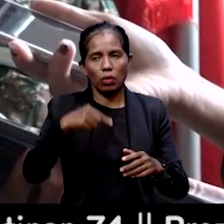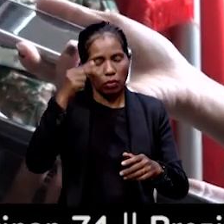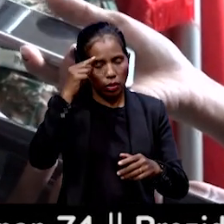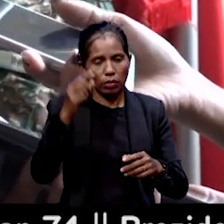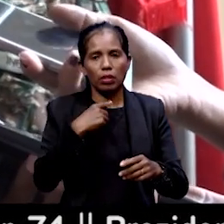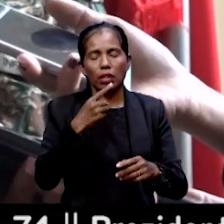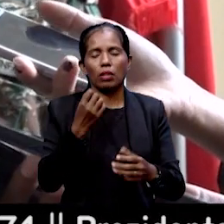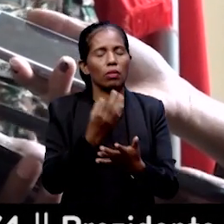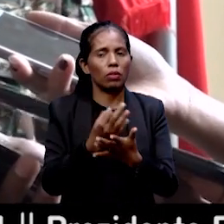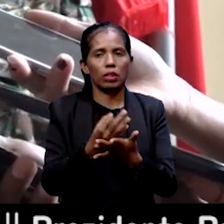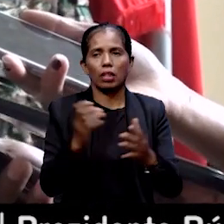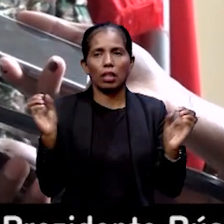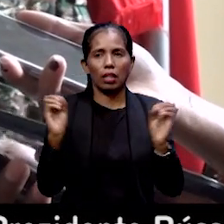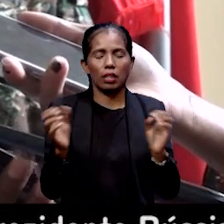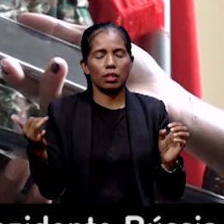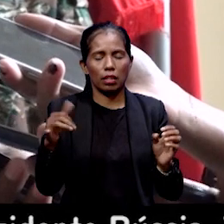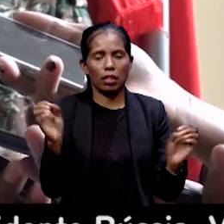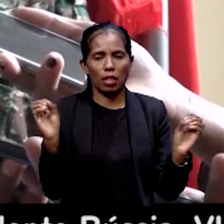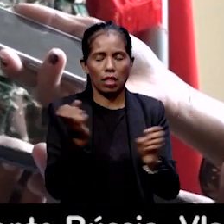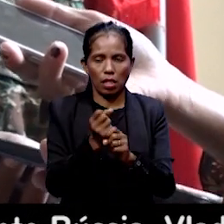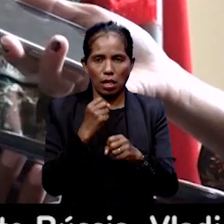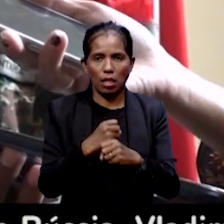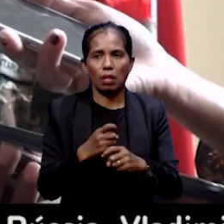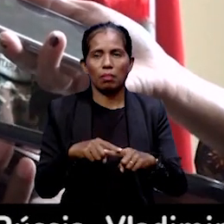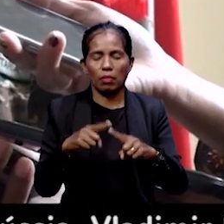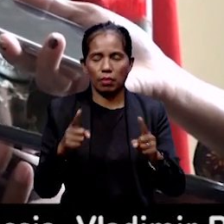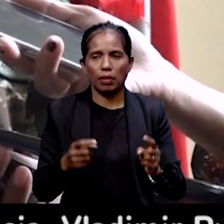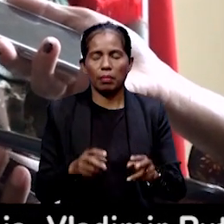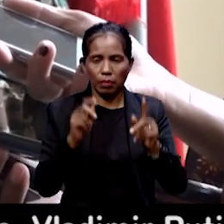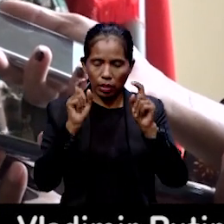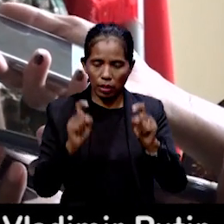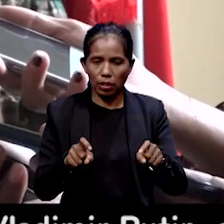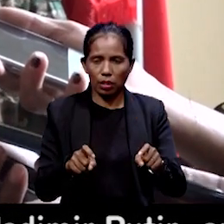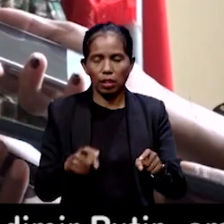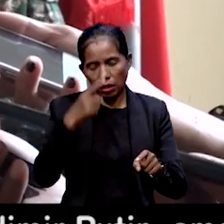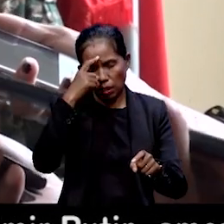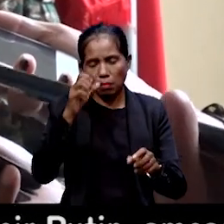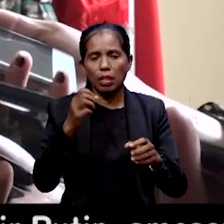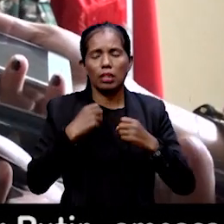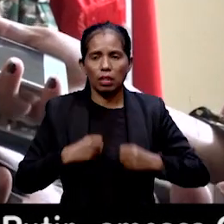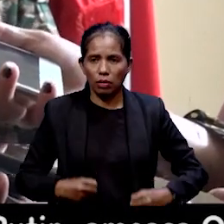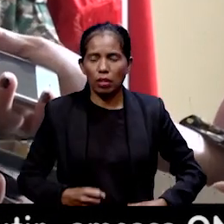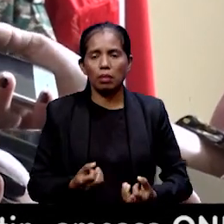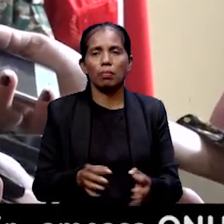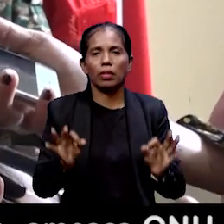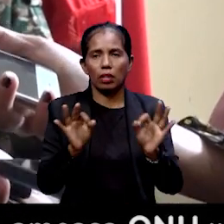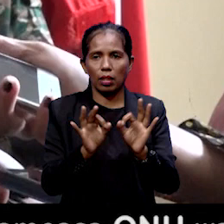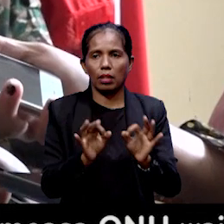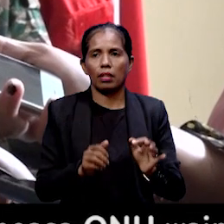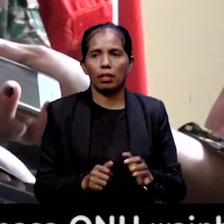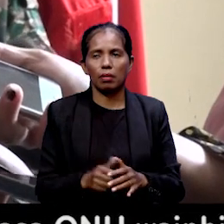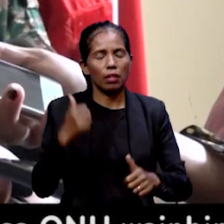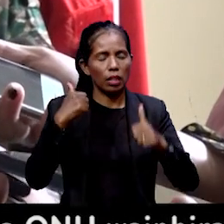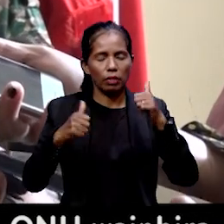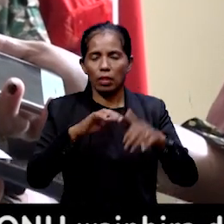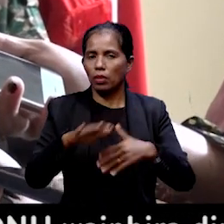iha tamba de ne makasir la halo. Maibe ni sira duni tamba saúde ne importante. Saúde te bele yang determinane pa atividade